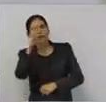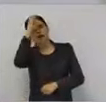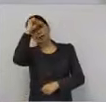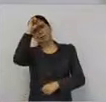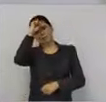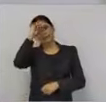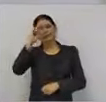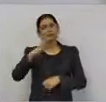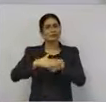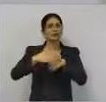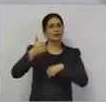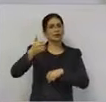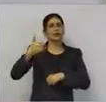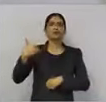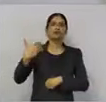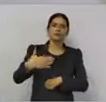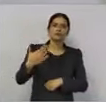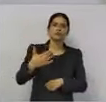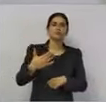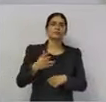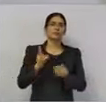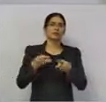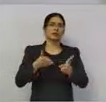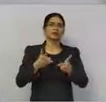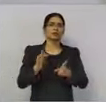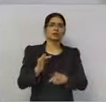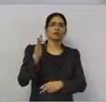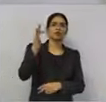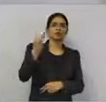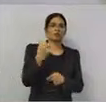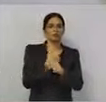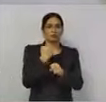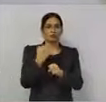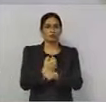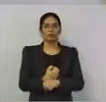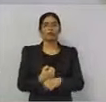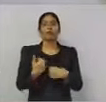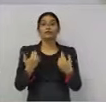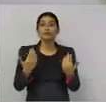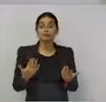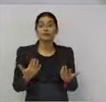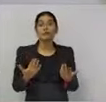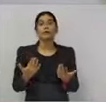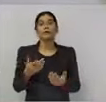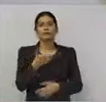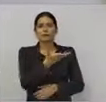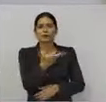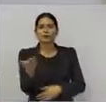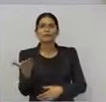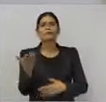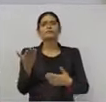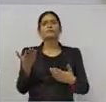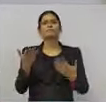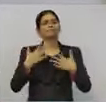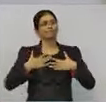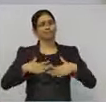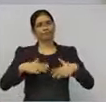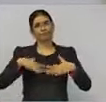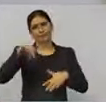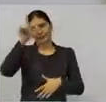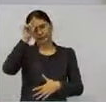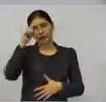melhorar para as obras futuras. Então, com isso, vocês fiquem tranquilos que nós aprendemos muito